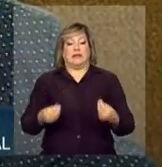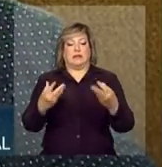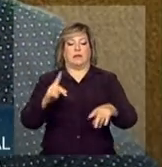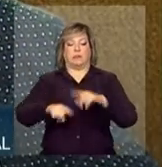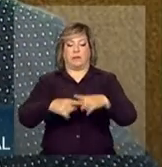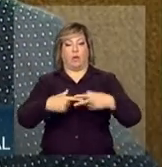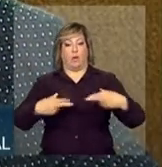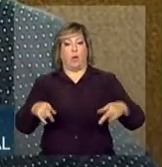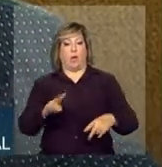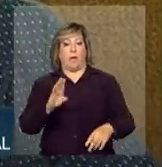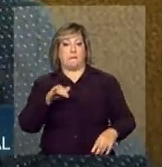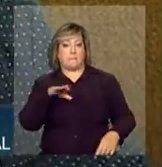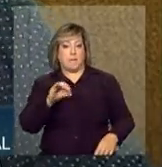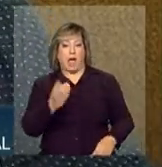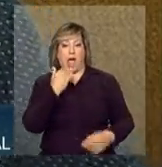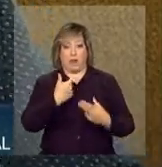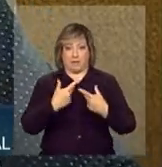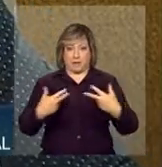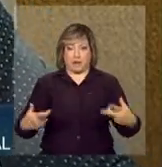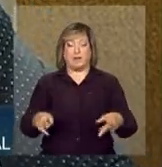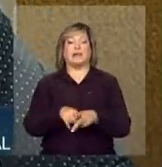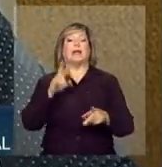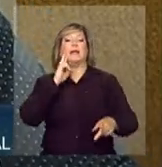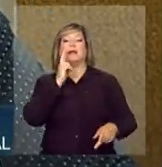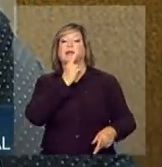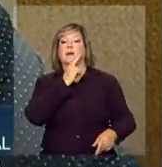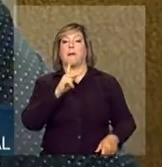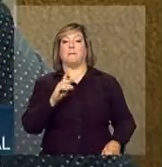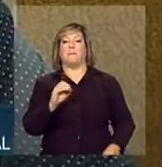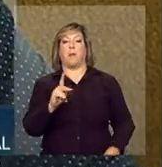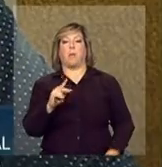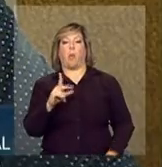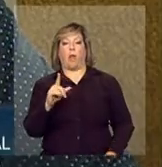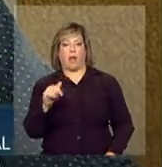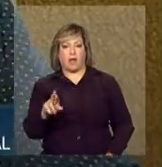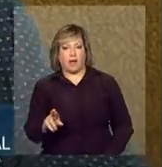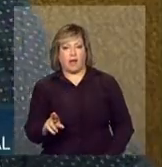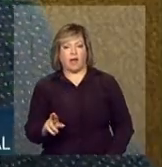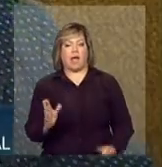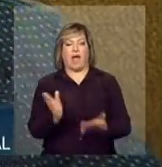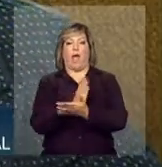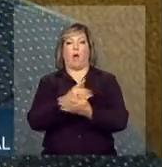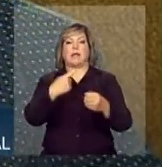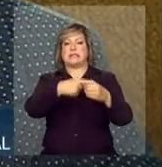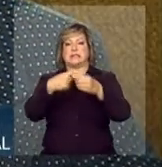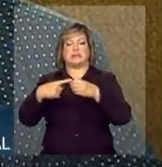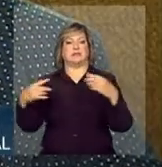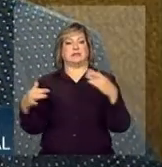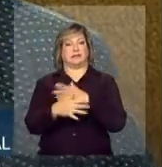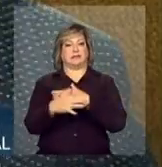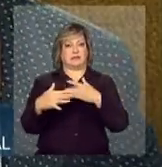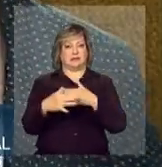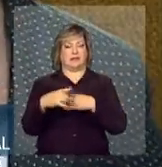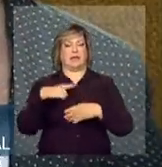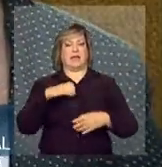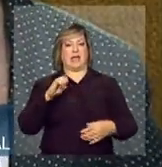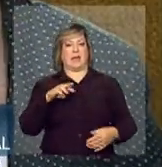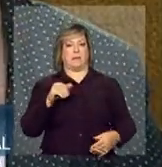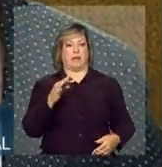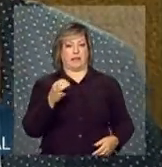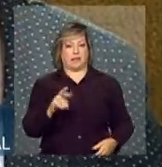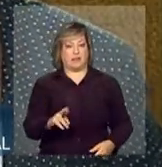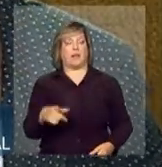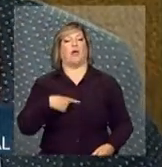os bancos de alimentos, como são restaurantes populares em algumas regiões metropolitanas, como é o fortalecimento das EMATERs. O governo federal